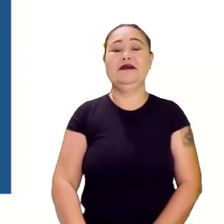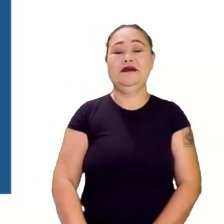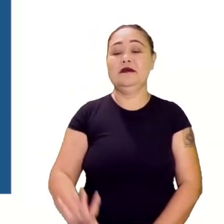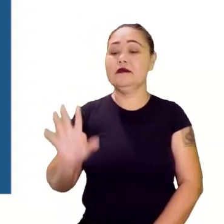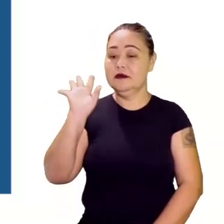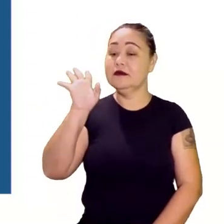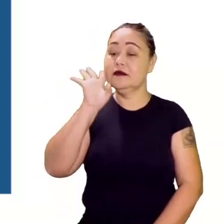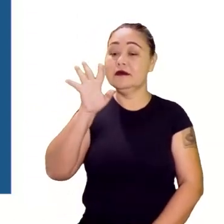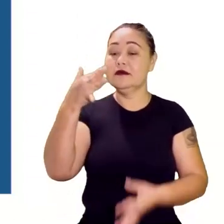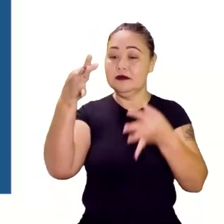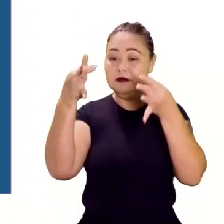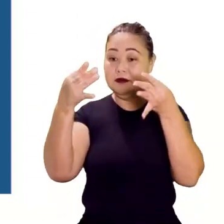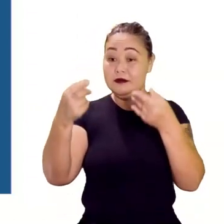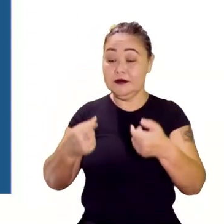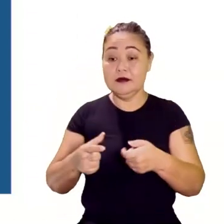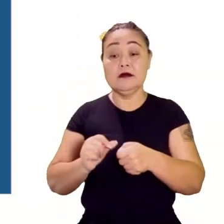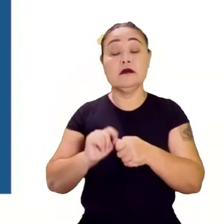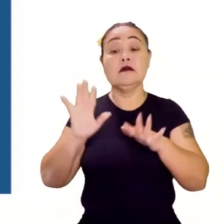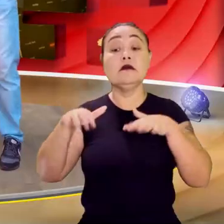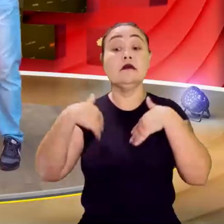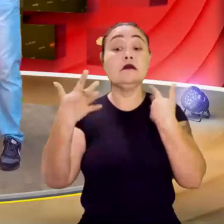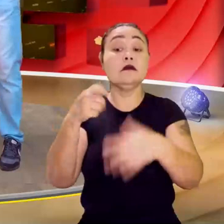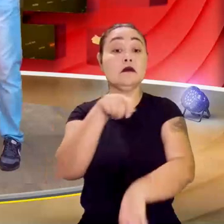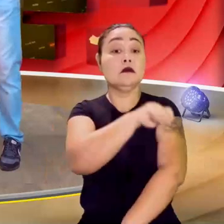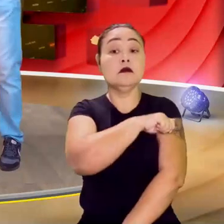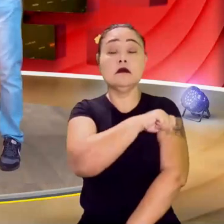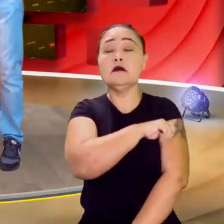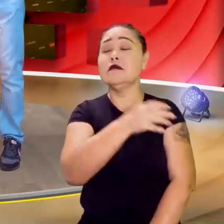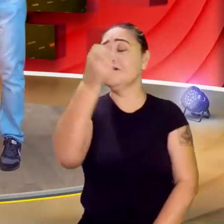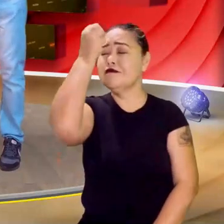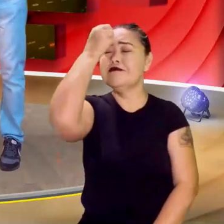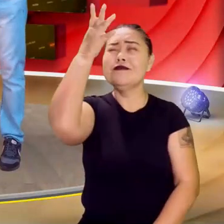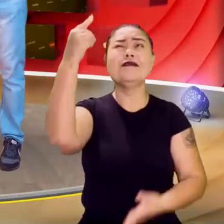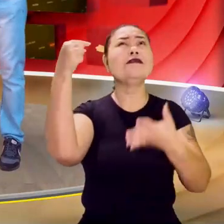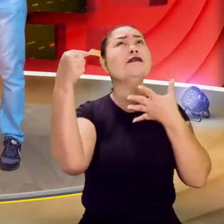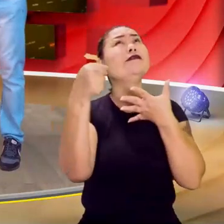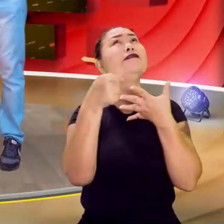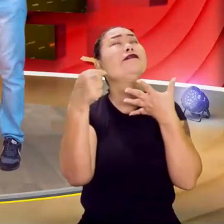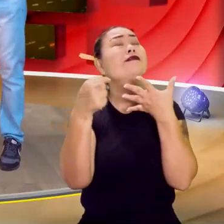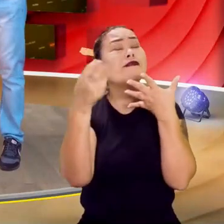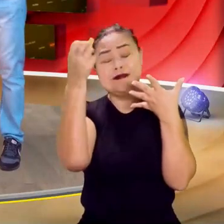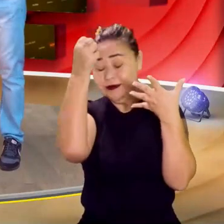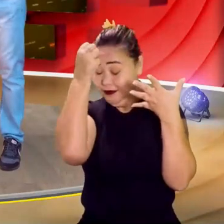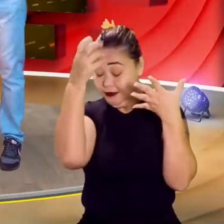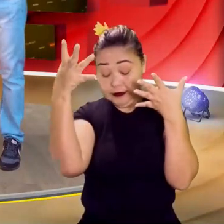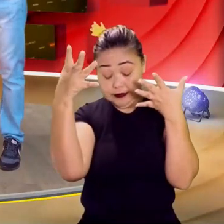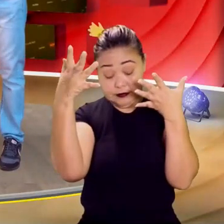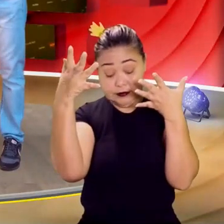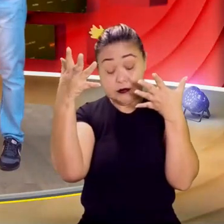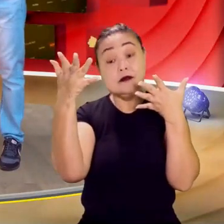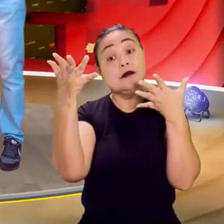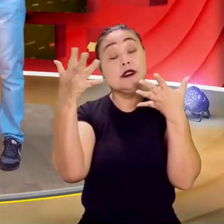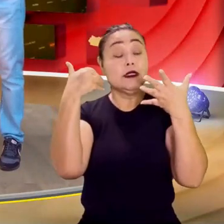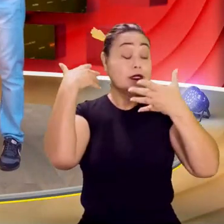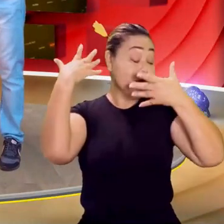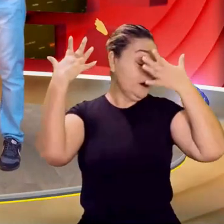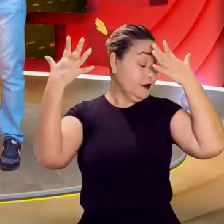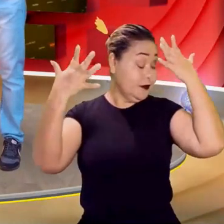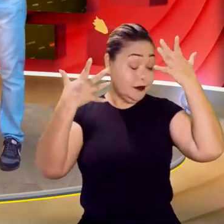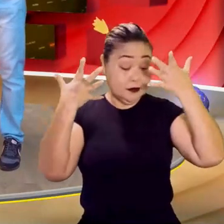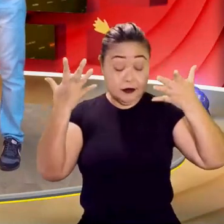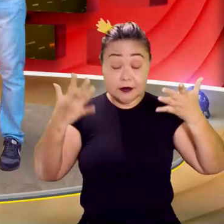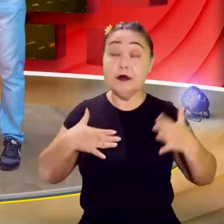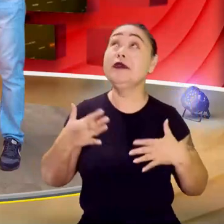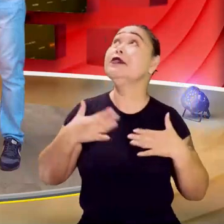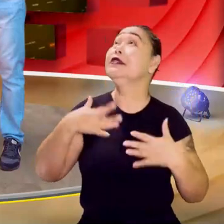um detalhe. Quando o aluno não lembra da propriedade, ele pira. Porque ele fala